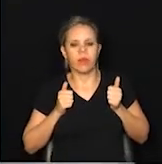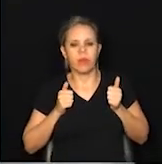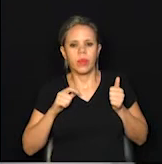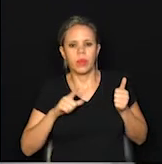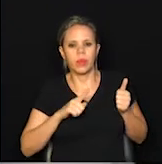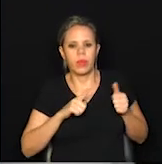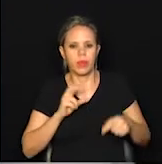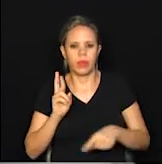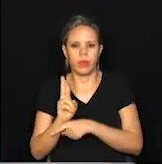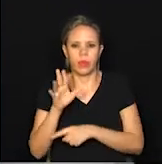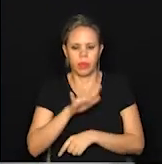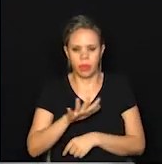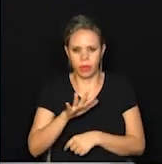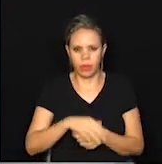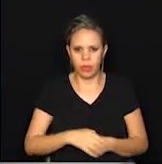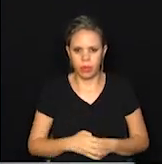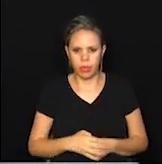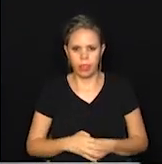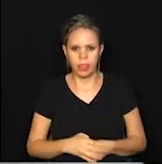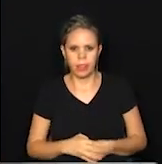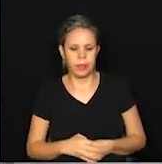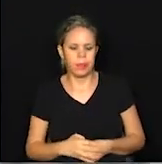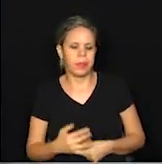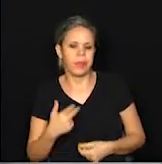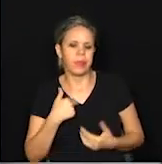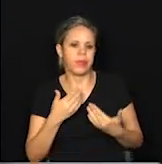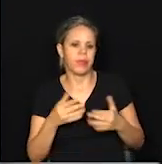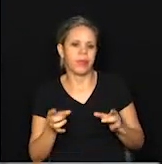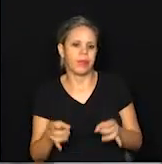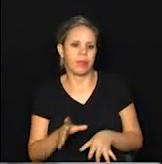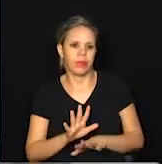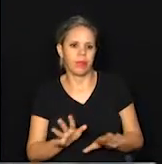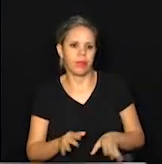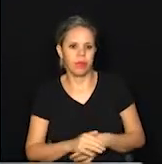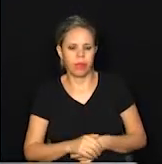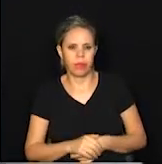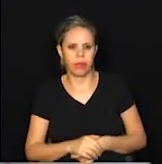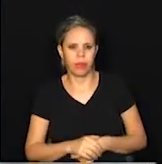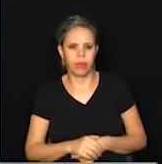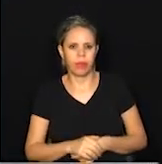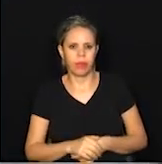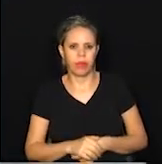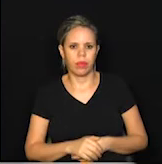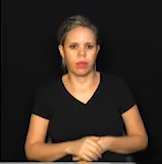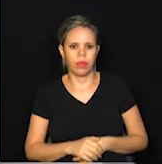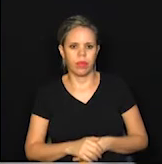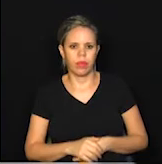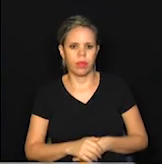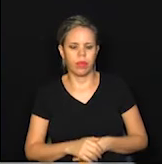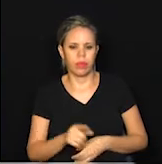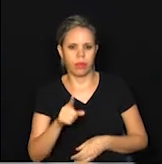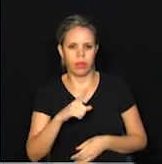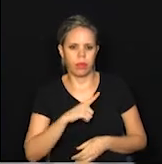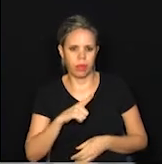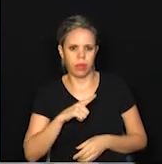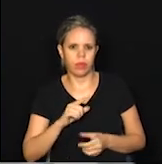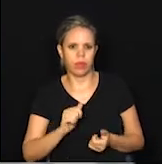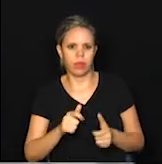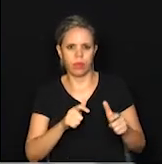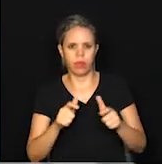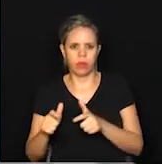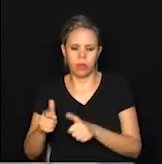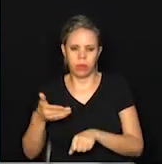as representações, você não pode abrir mão das representações, porque elas são legítimas. Mas você também tem que ter um espaço